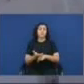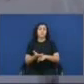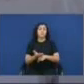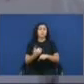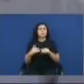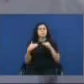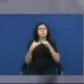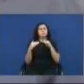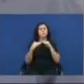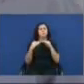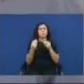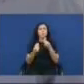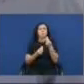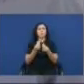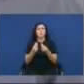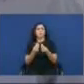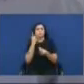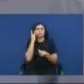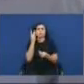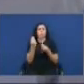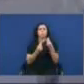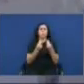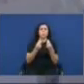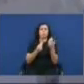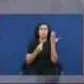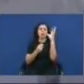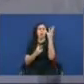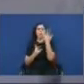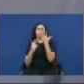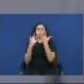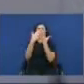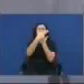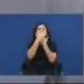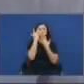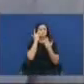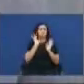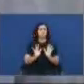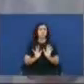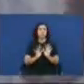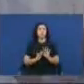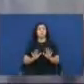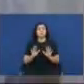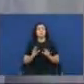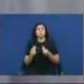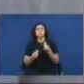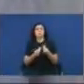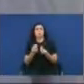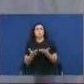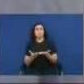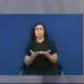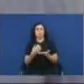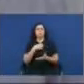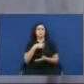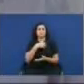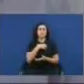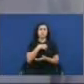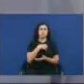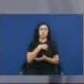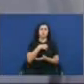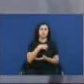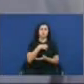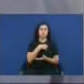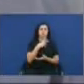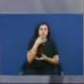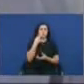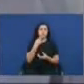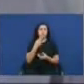eu não concordo como é que é feita a questão da poda de árvore no nosso município. Ela era feita de uma maneira, volto